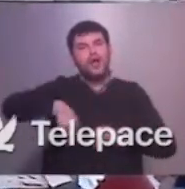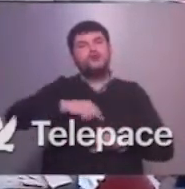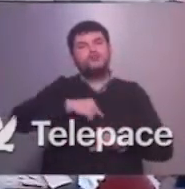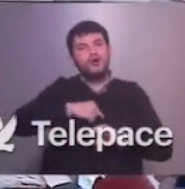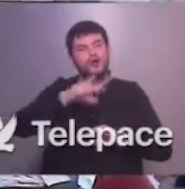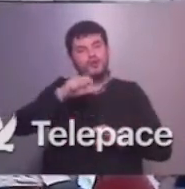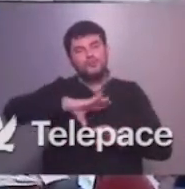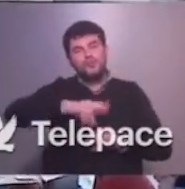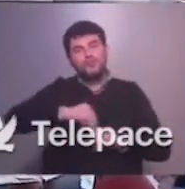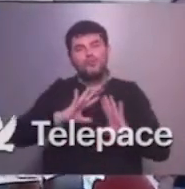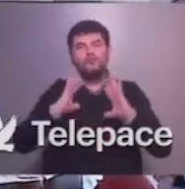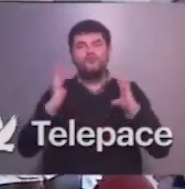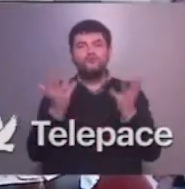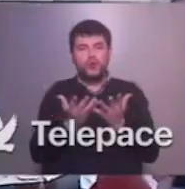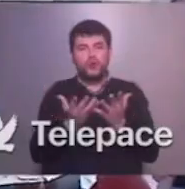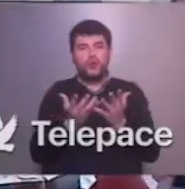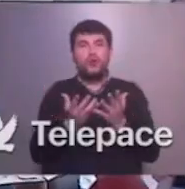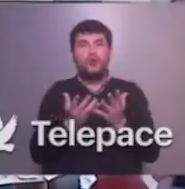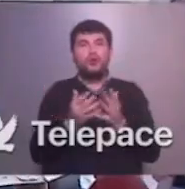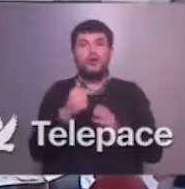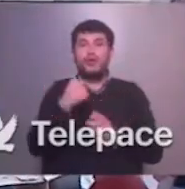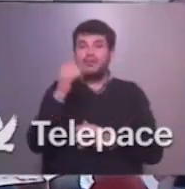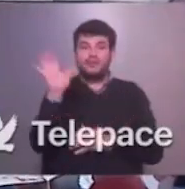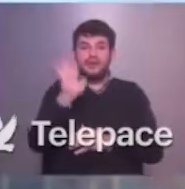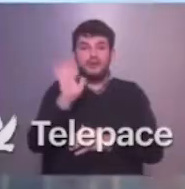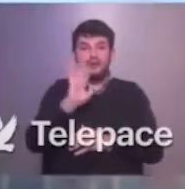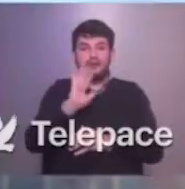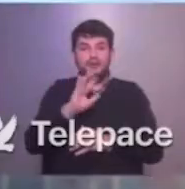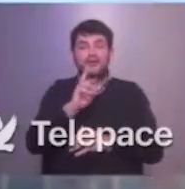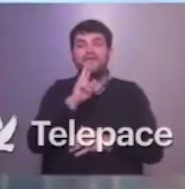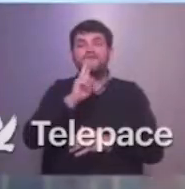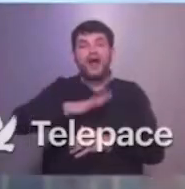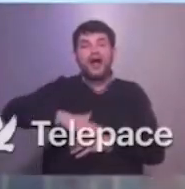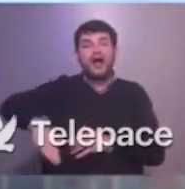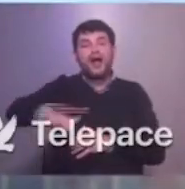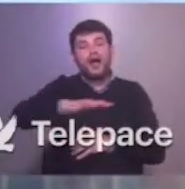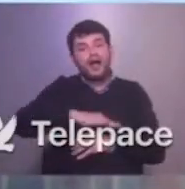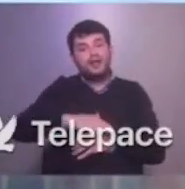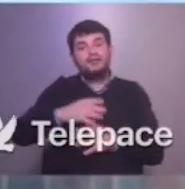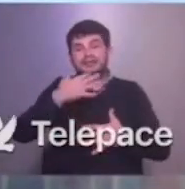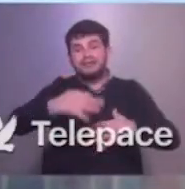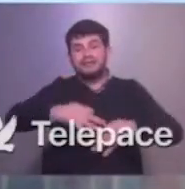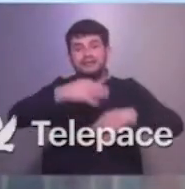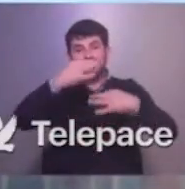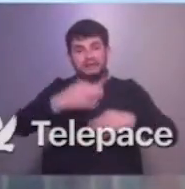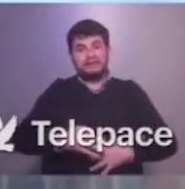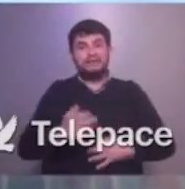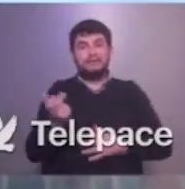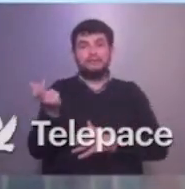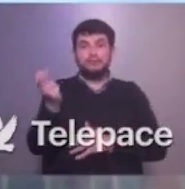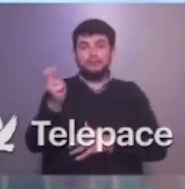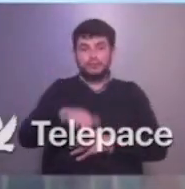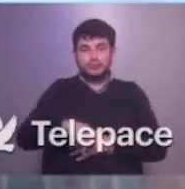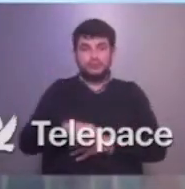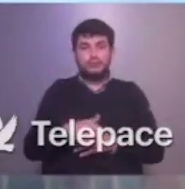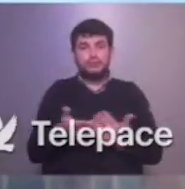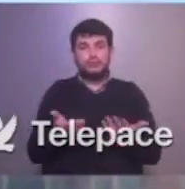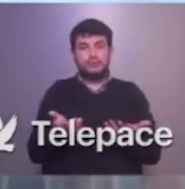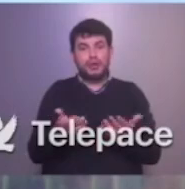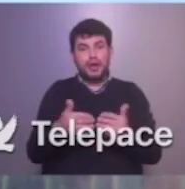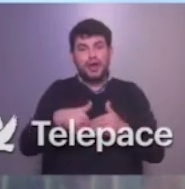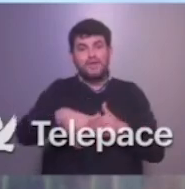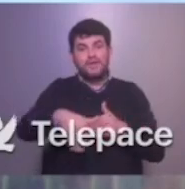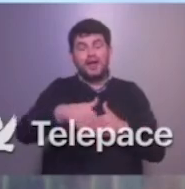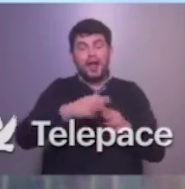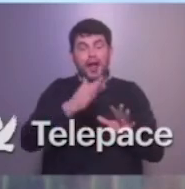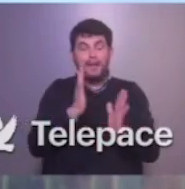nós e do mundo inteiro. Ao despedirmo-nos deste santuário, com certeza acontecerá mais no